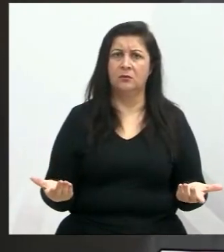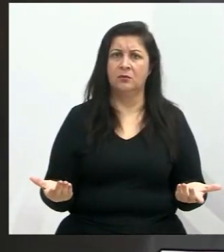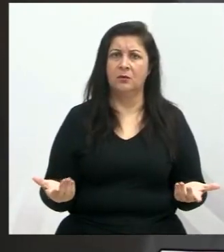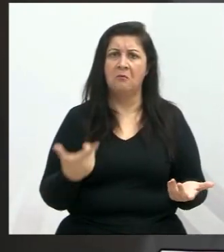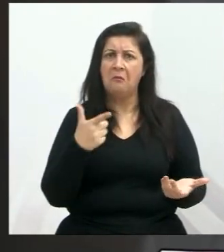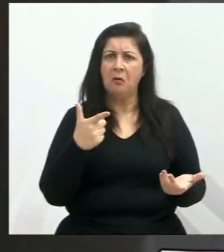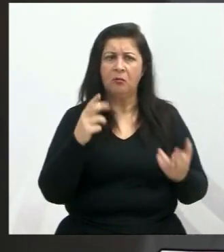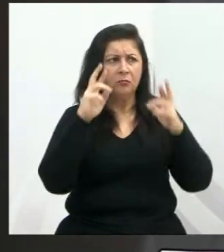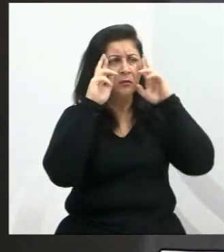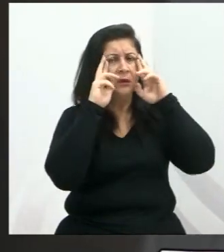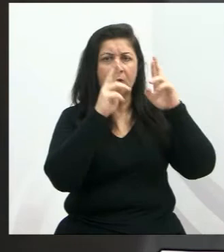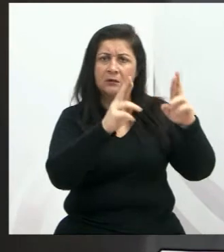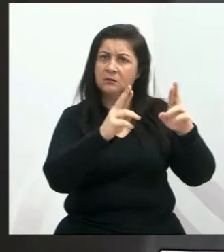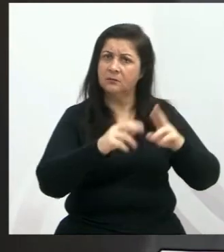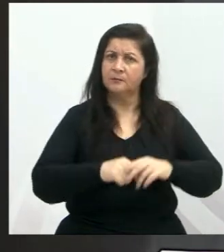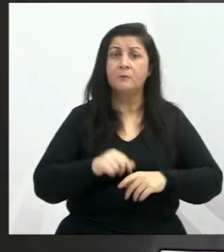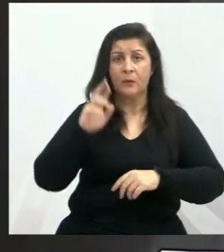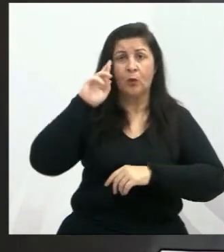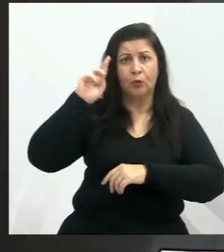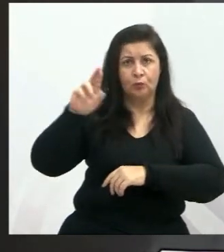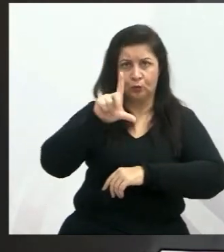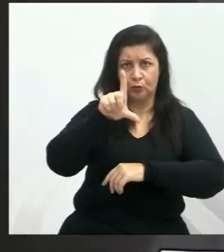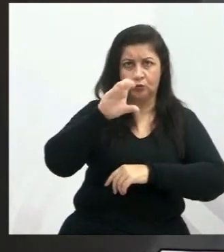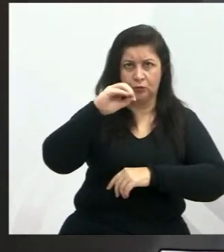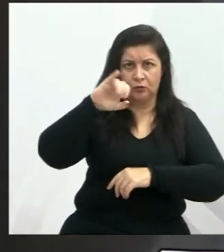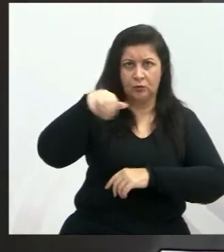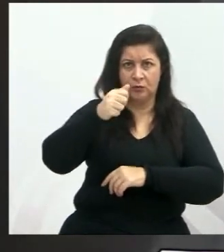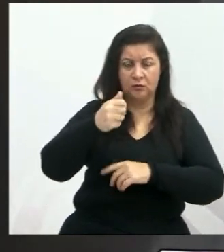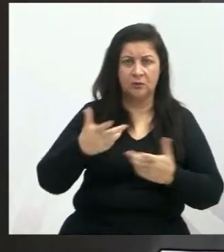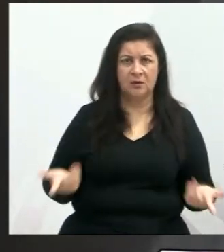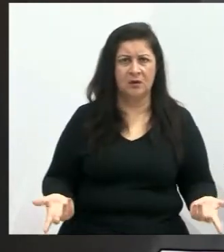a passarem por situações